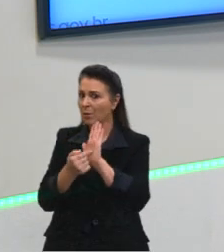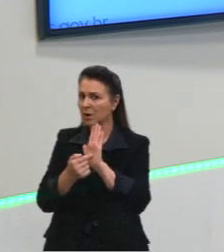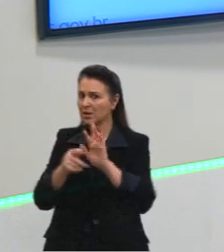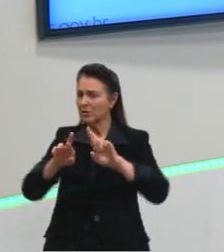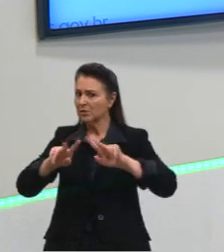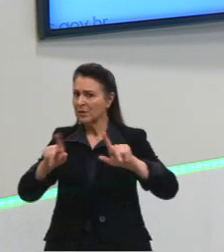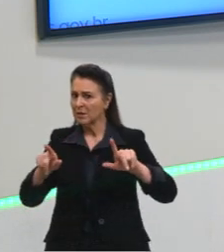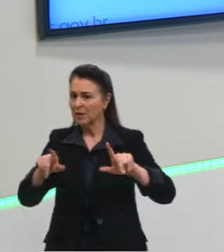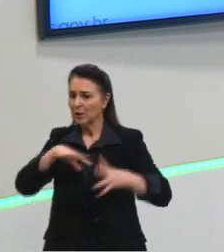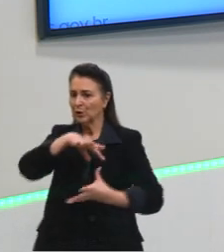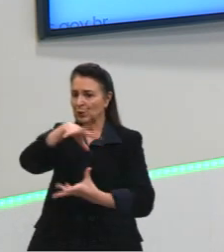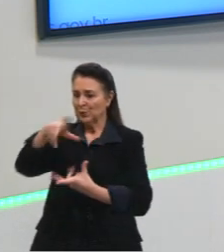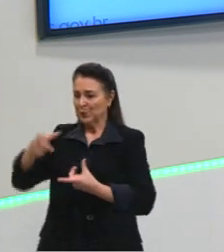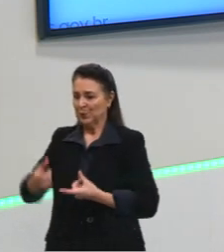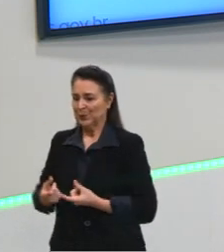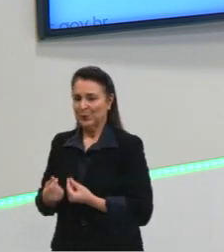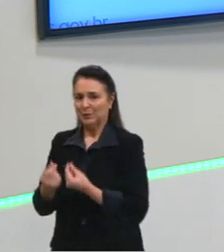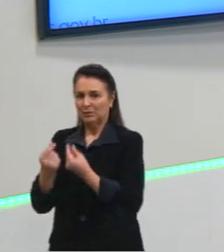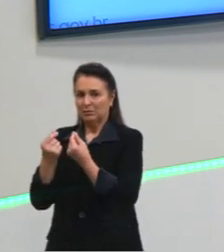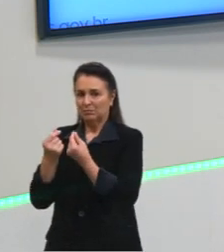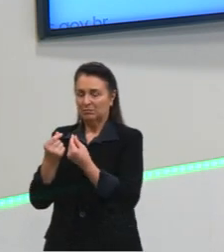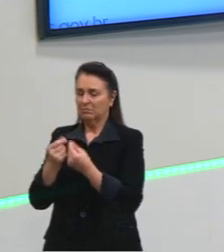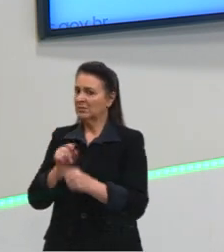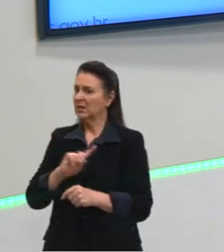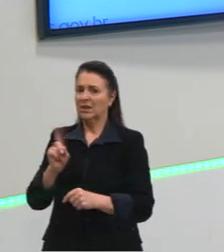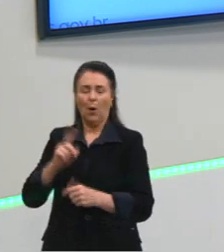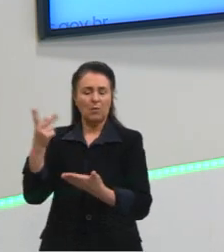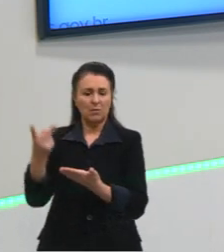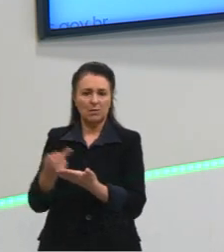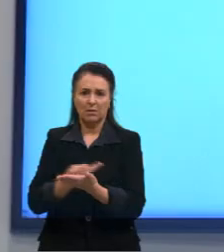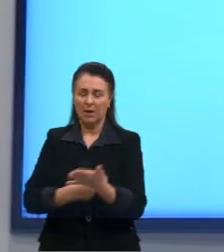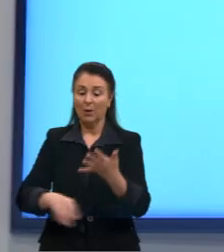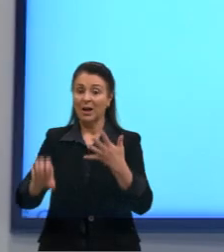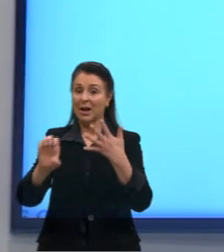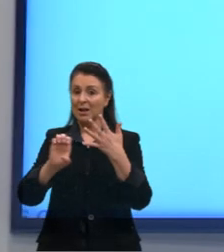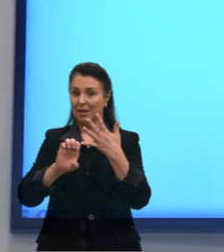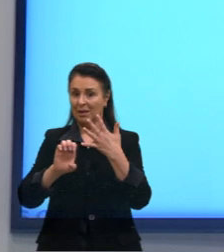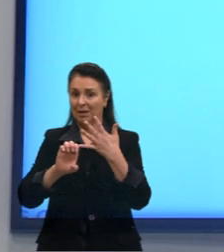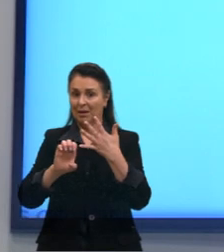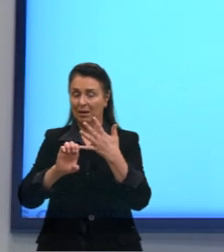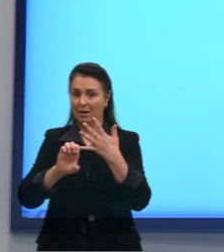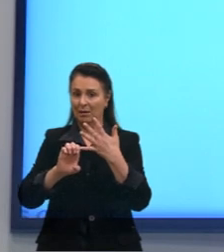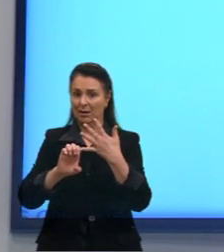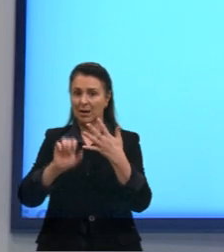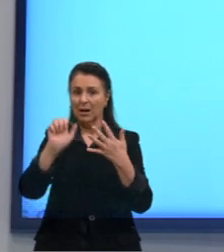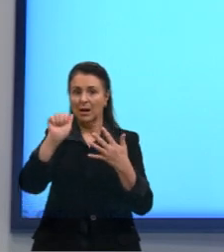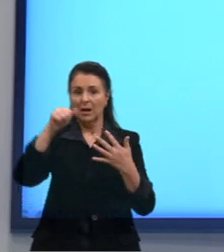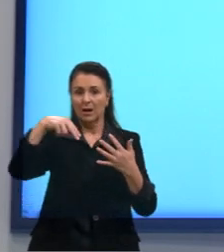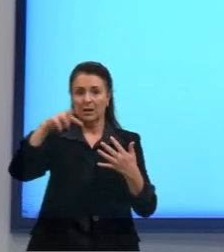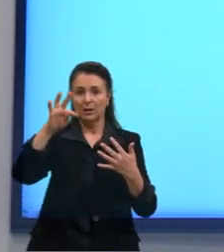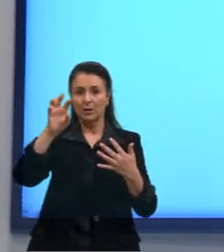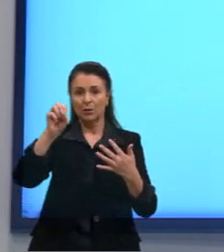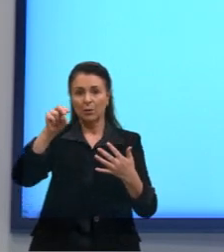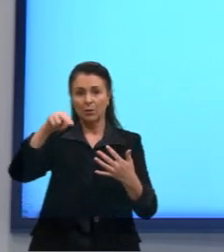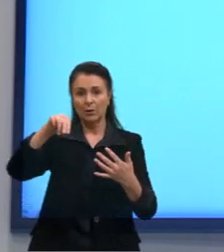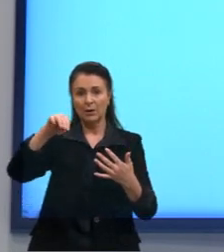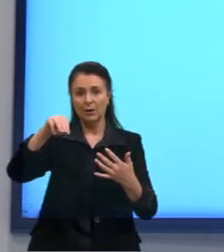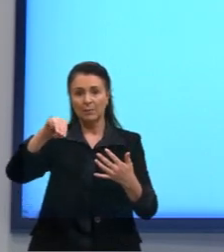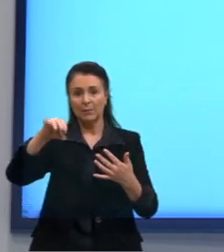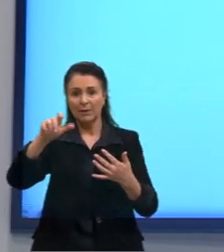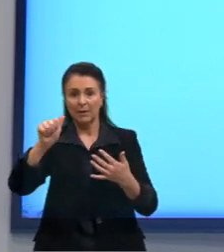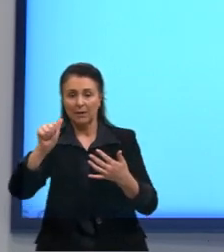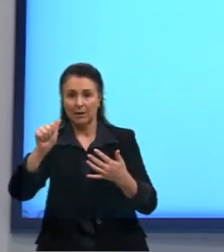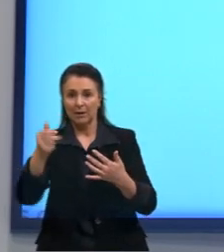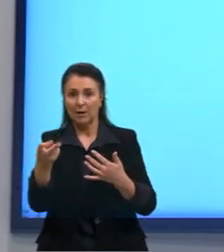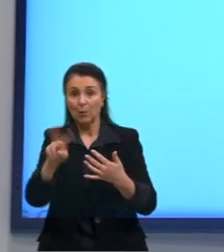não tem nem pé nem cabeça a letra e Antônia para comparar a rede mundial de